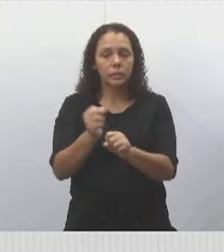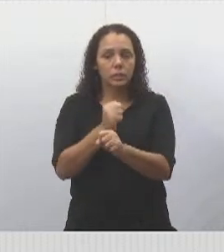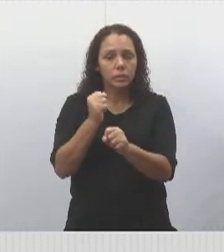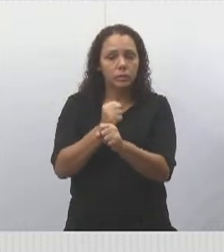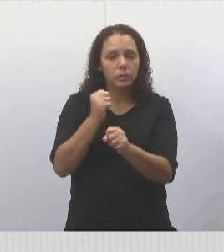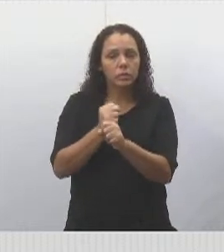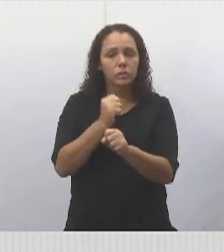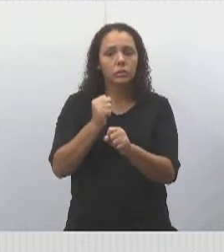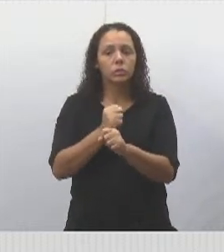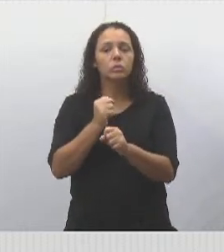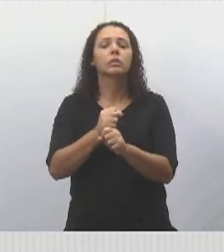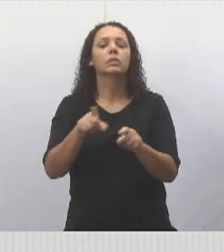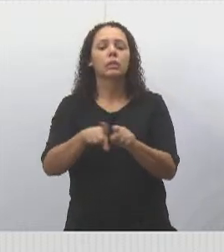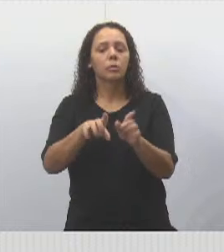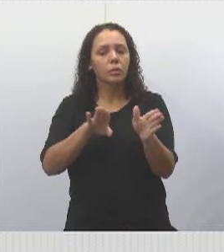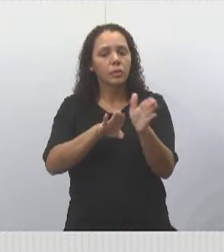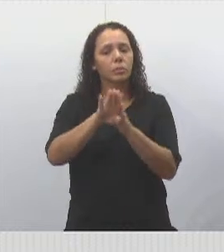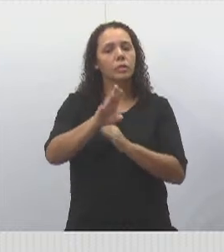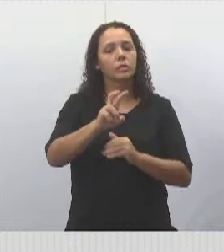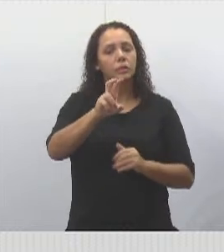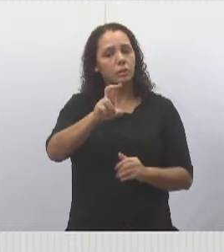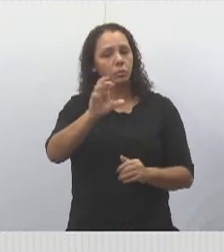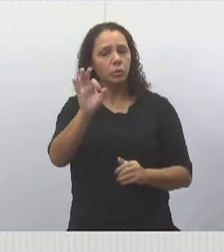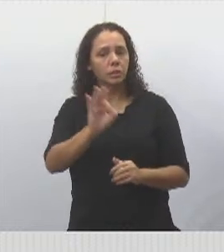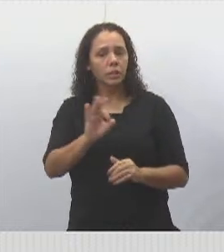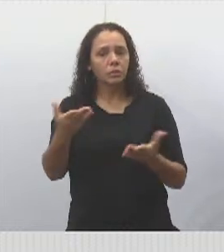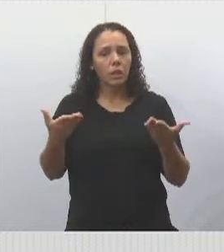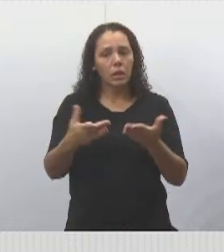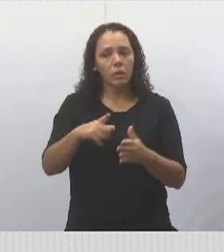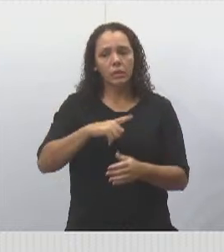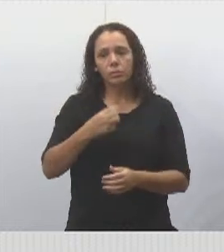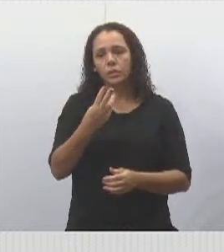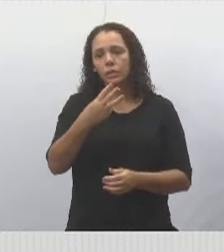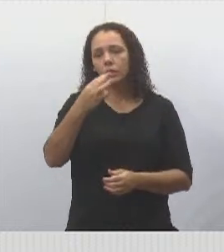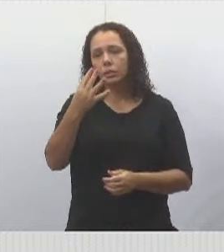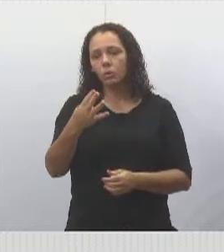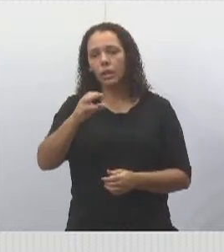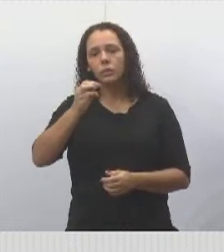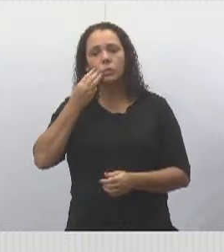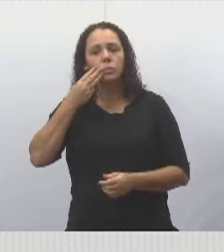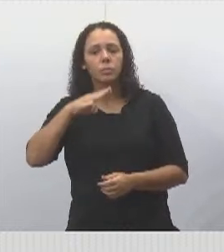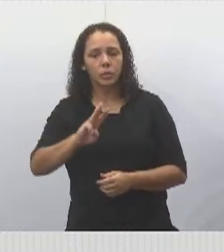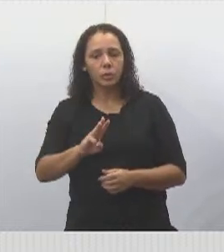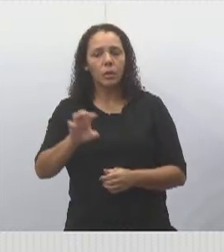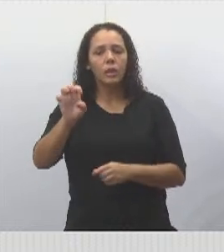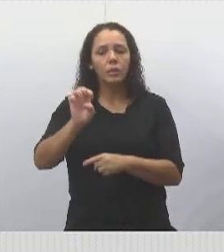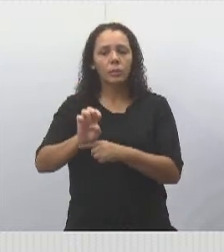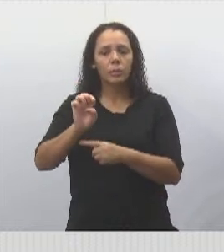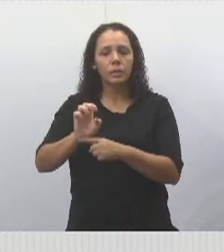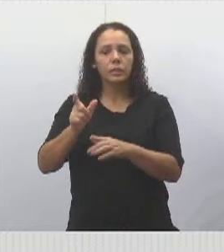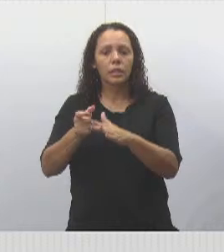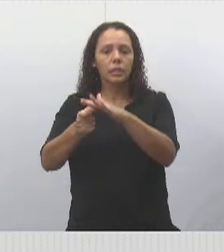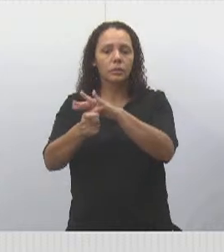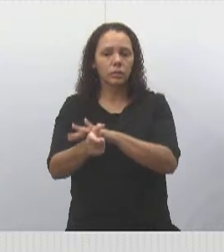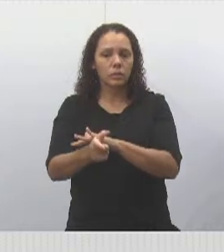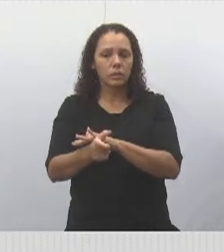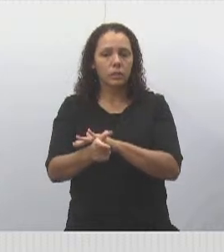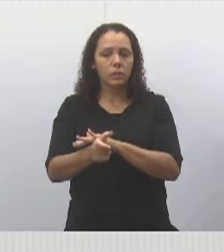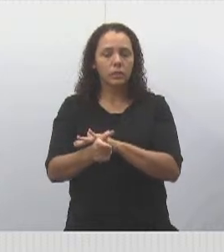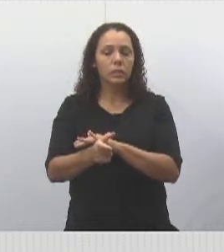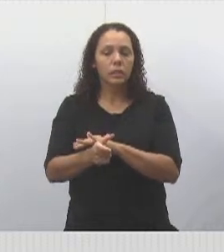Secretaria de Infraestrutura, a gente teve um acréscimo de 5%, chegando em 34 milhões, além de uma parte de